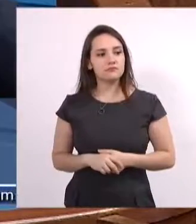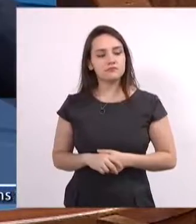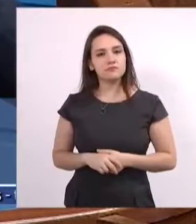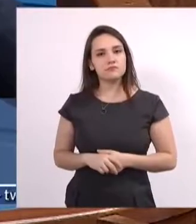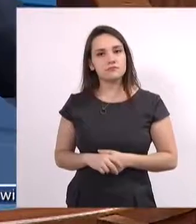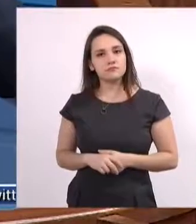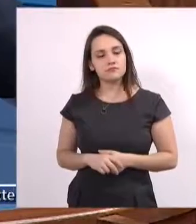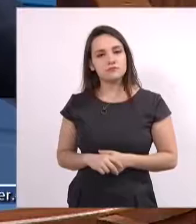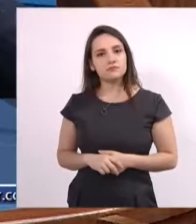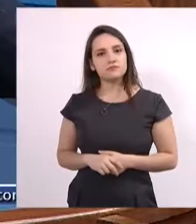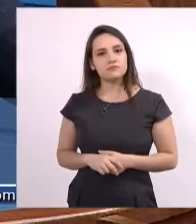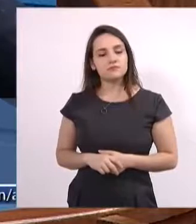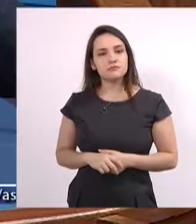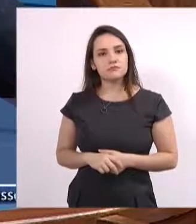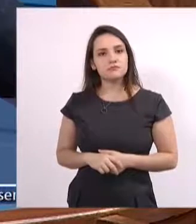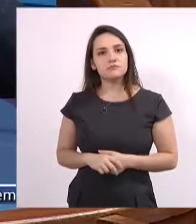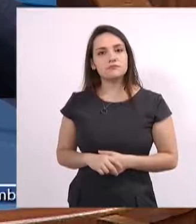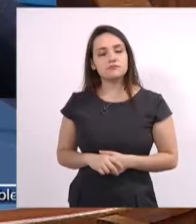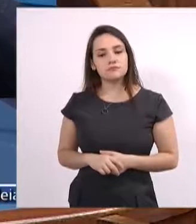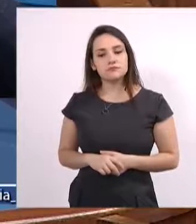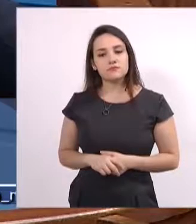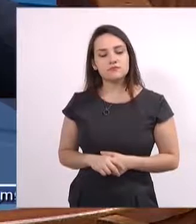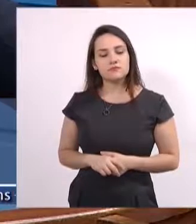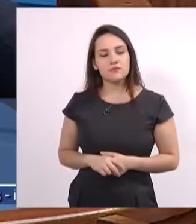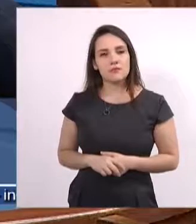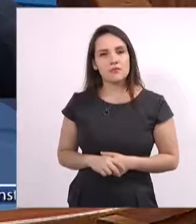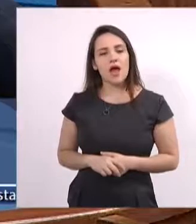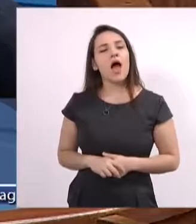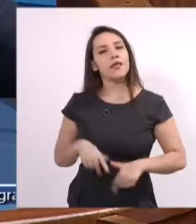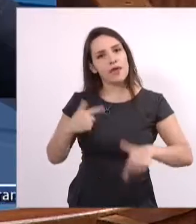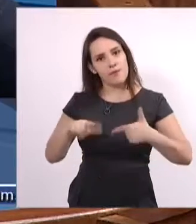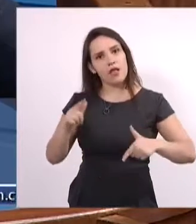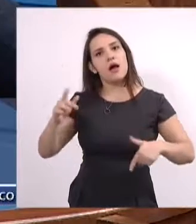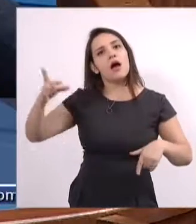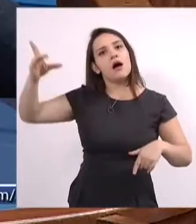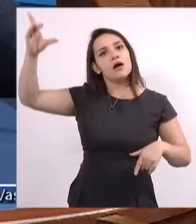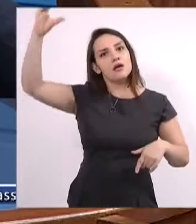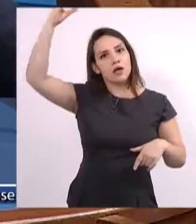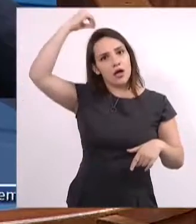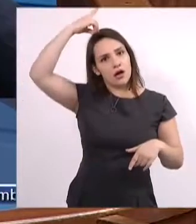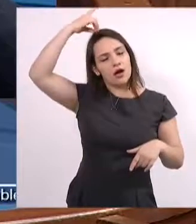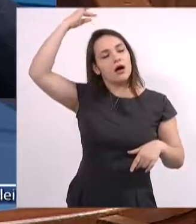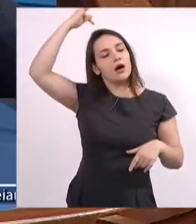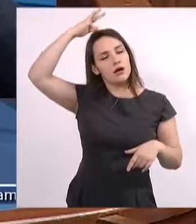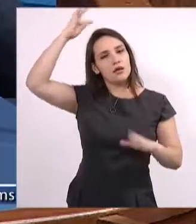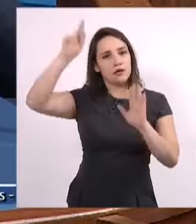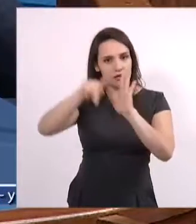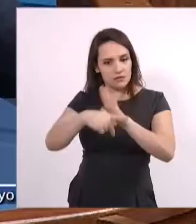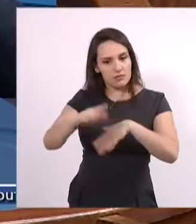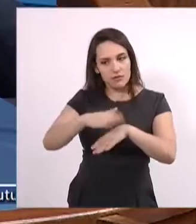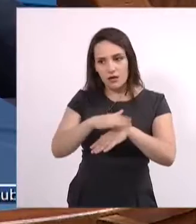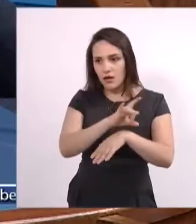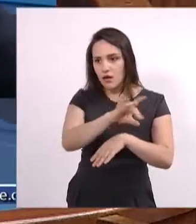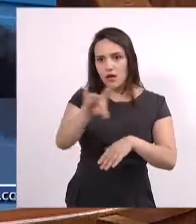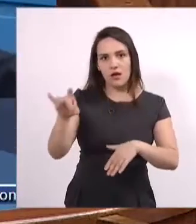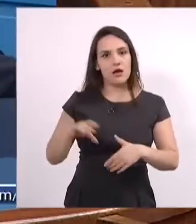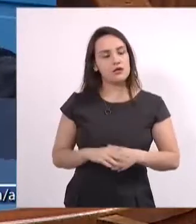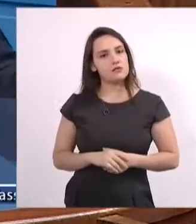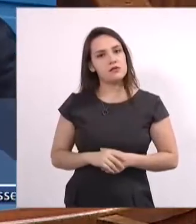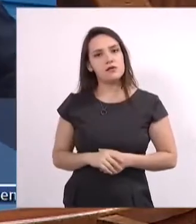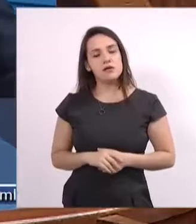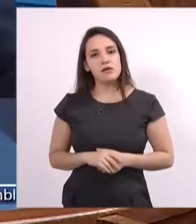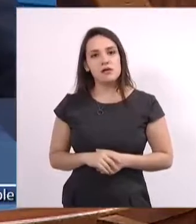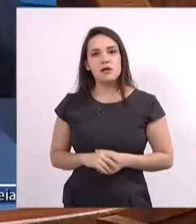aquilo que nós somos vocacionados e temos o maior potencial. As